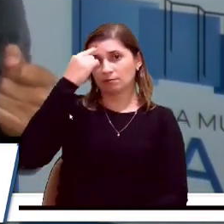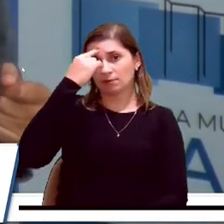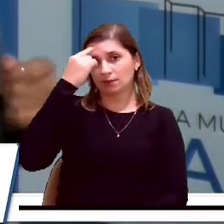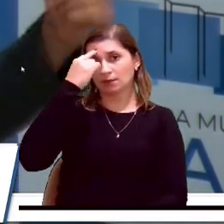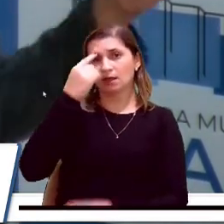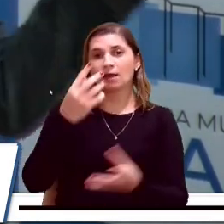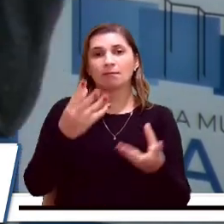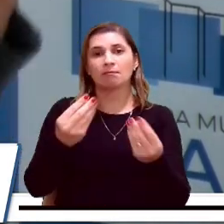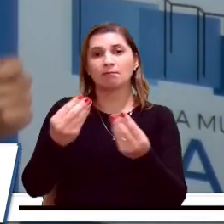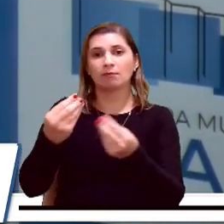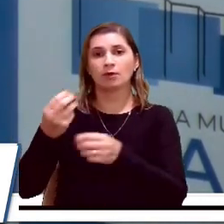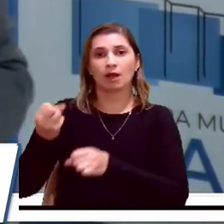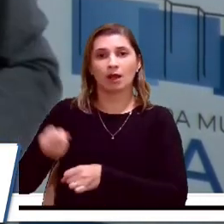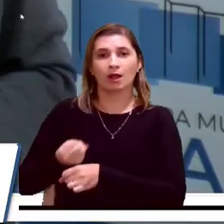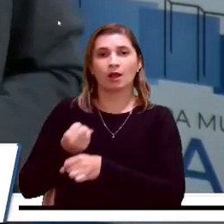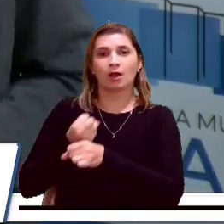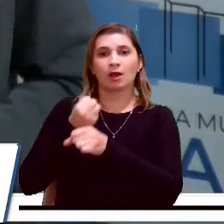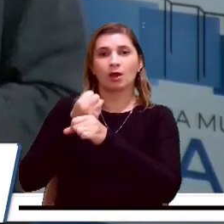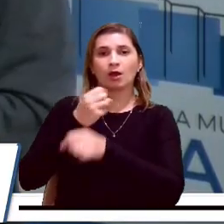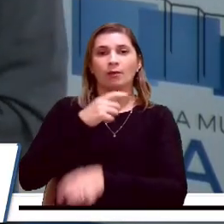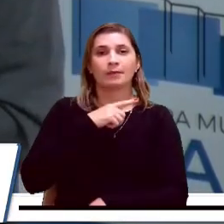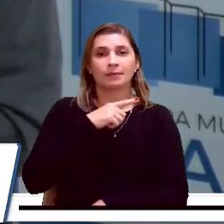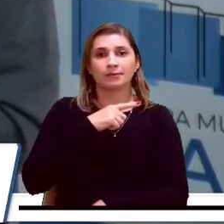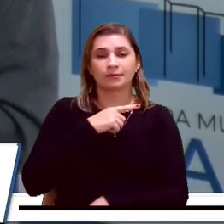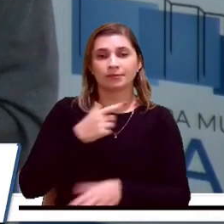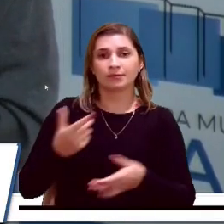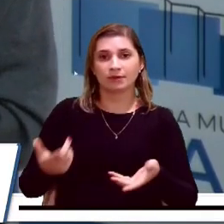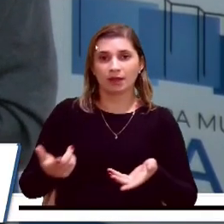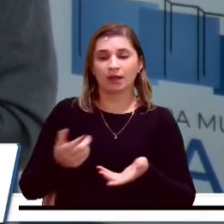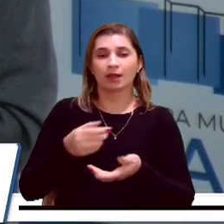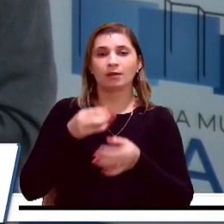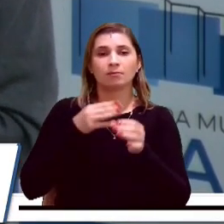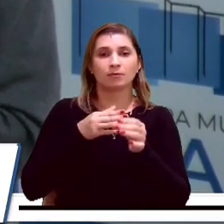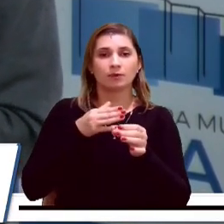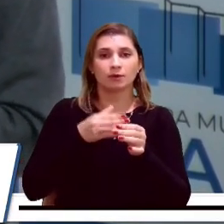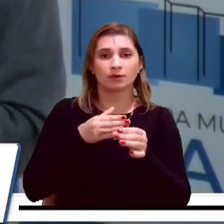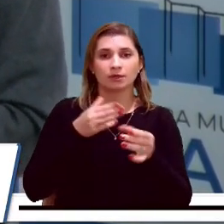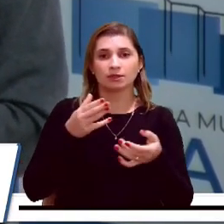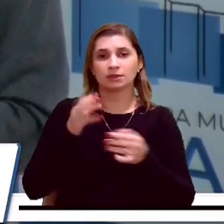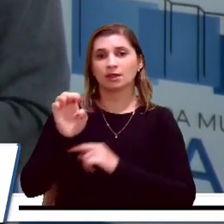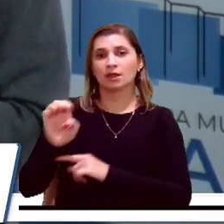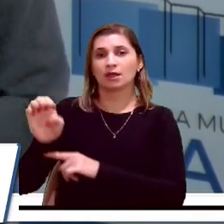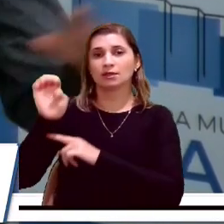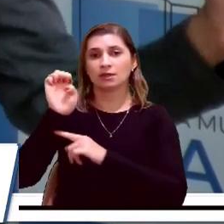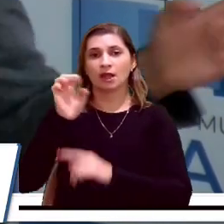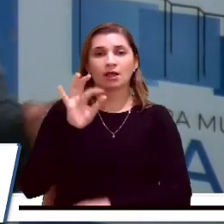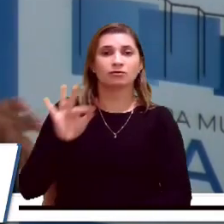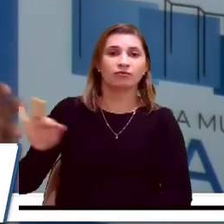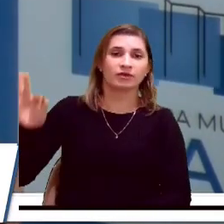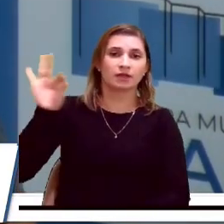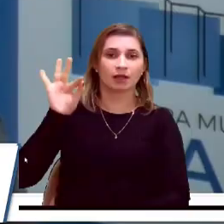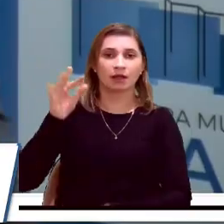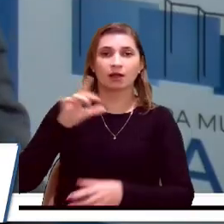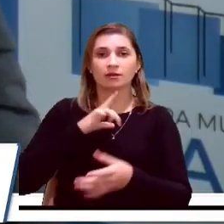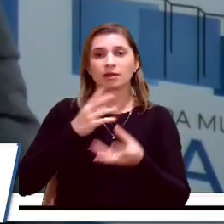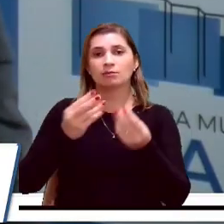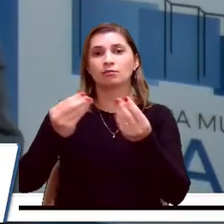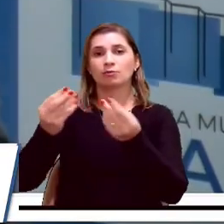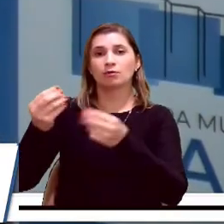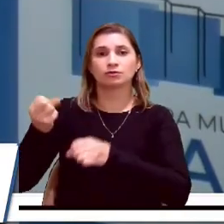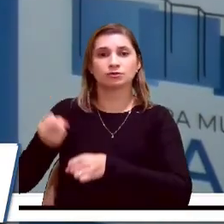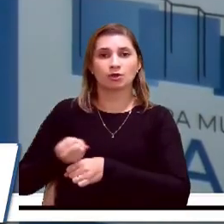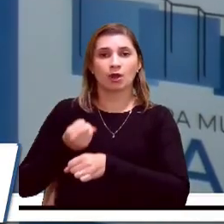que tem em nível de município, estado e federal, tem um monte de obra também que já era para